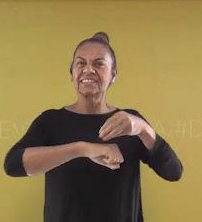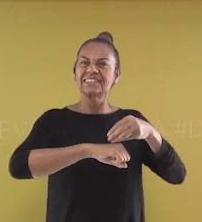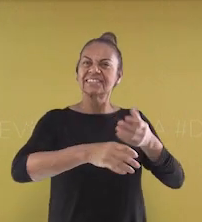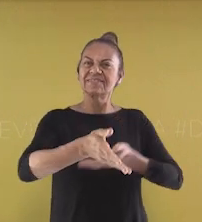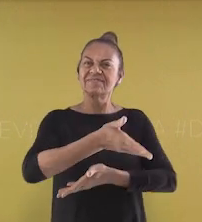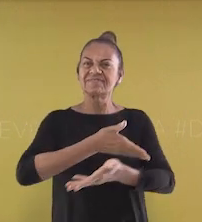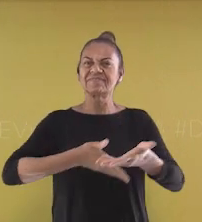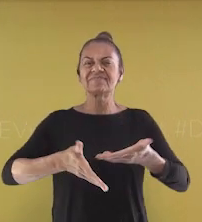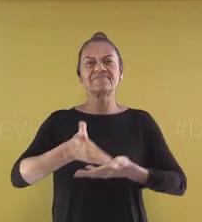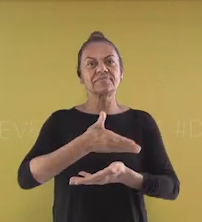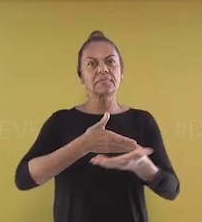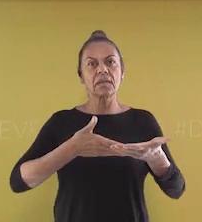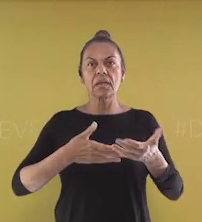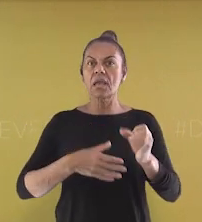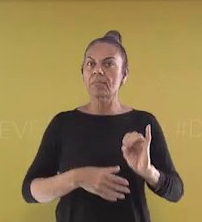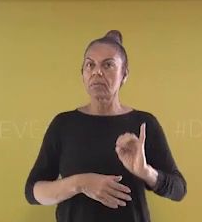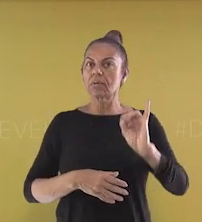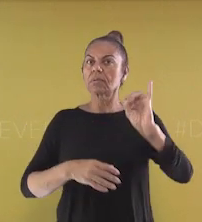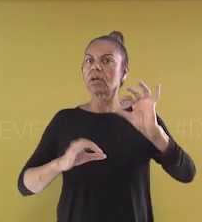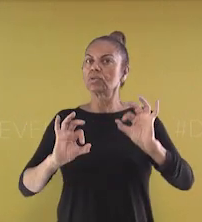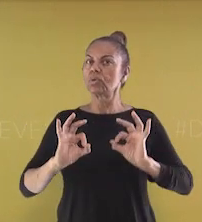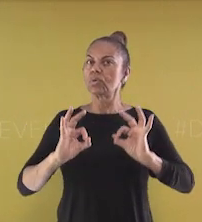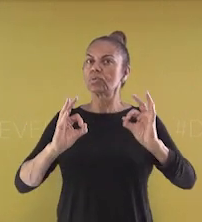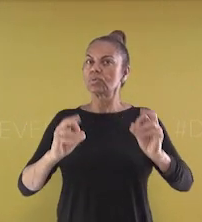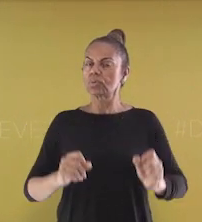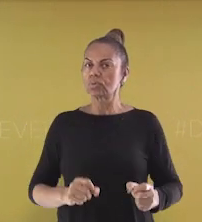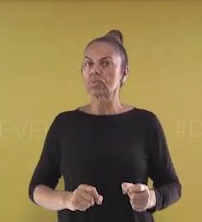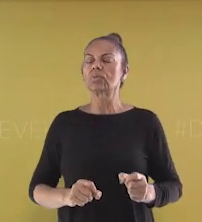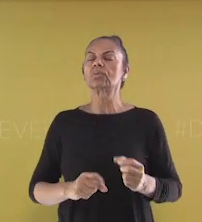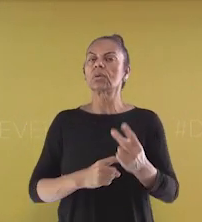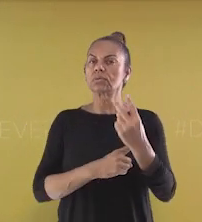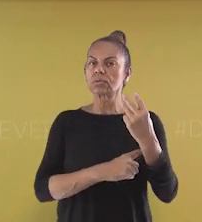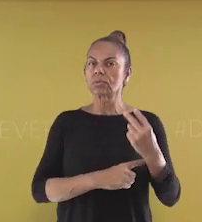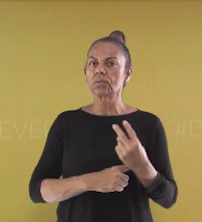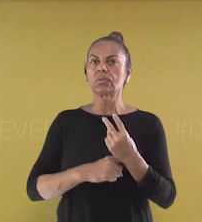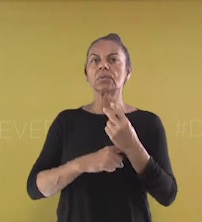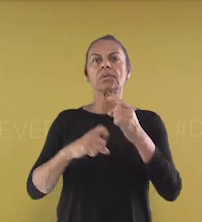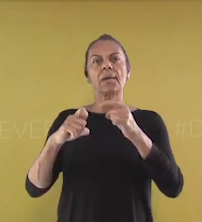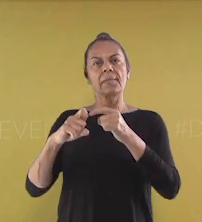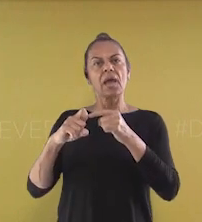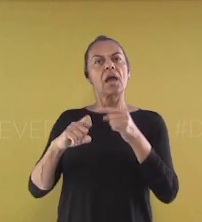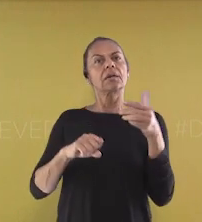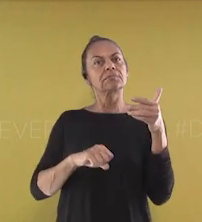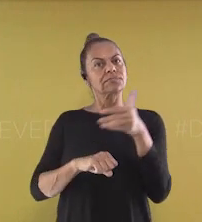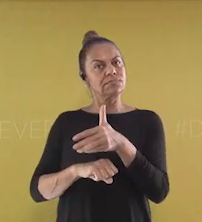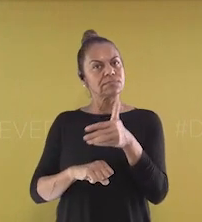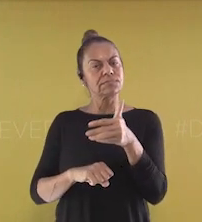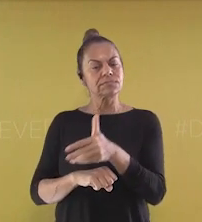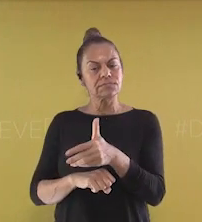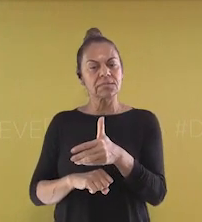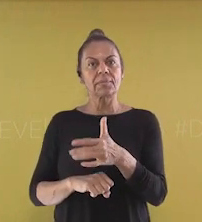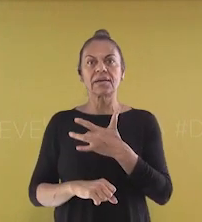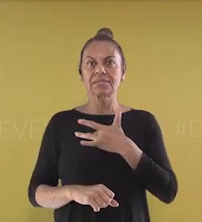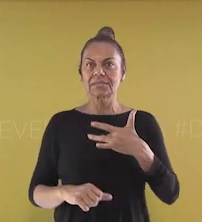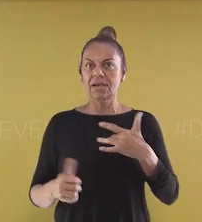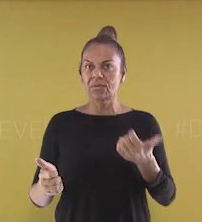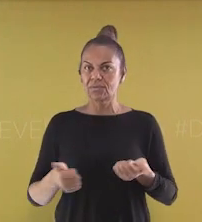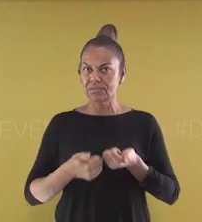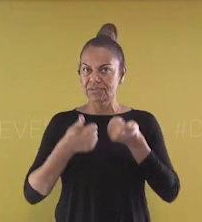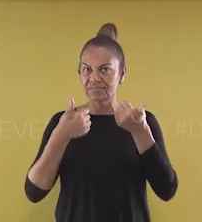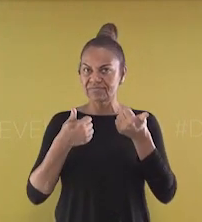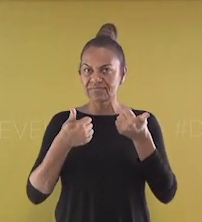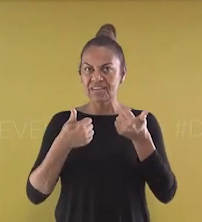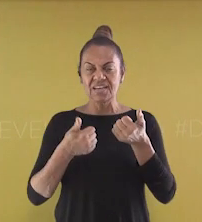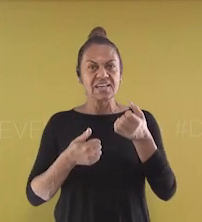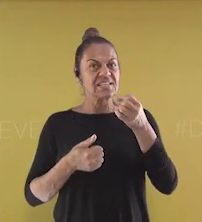que todos se cuidem, façam visitas periódicas ao médico e tenham hábitos saudáveis para ter saúde. E se